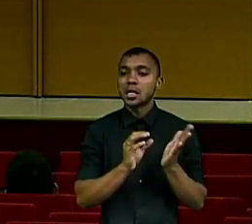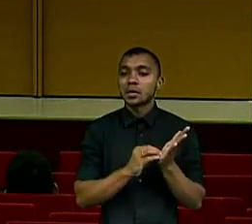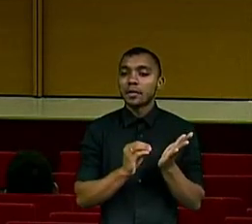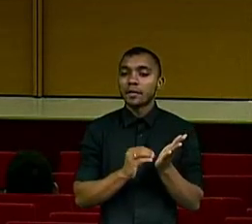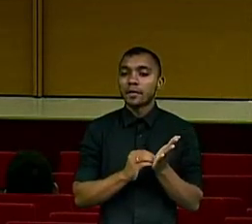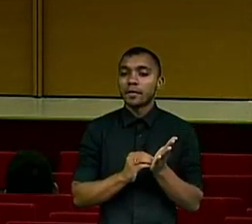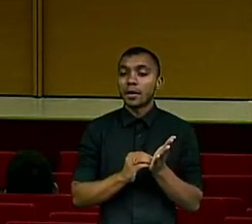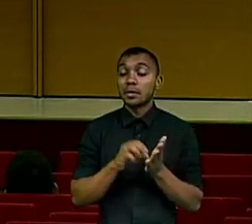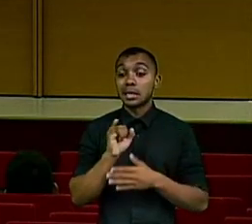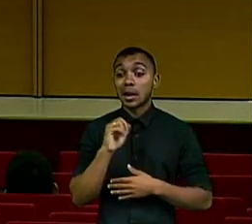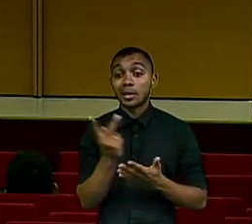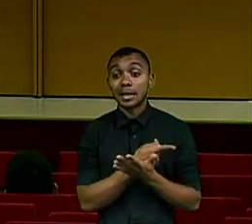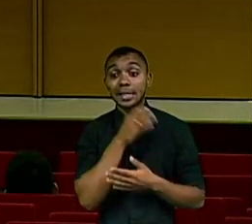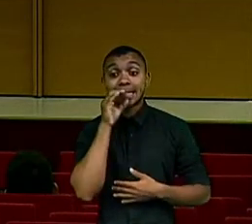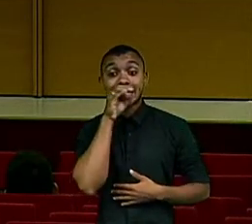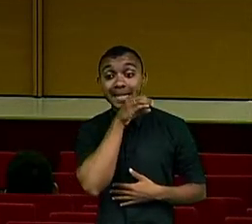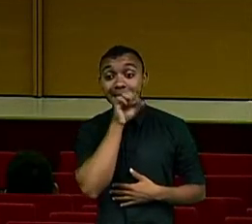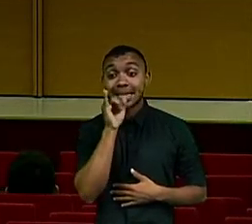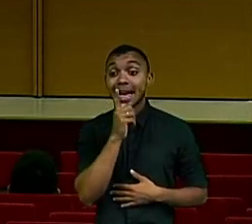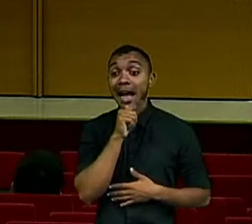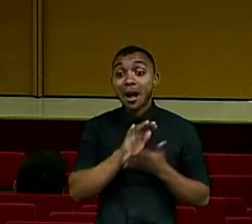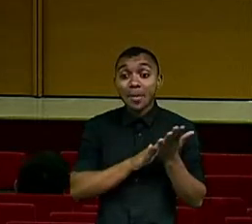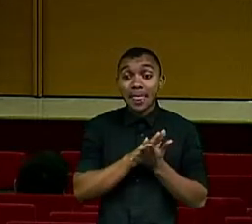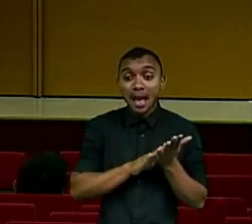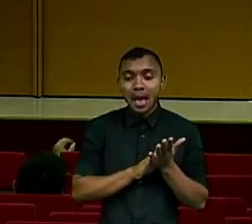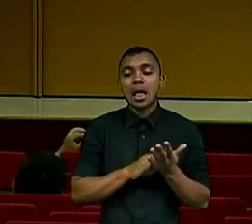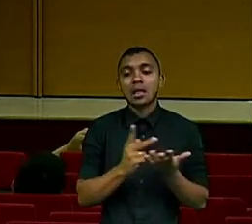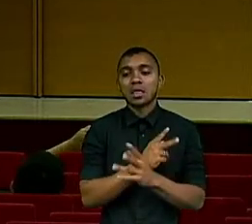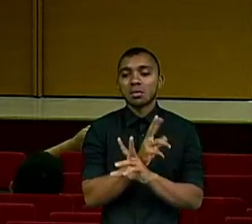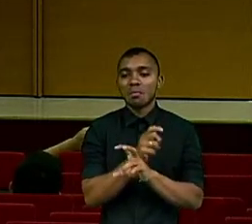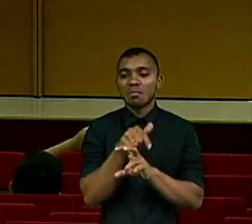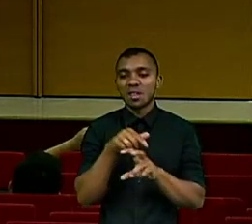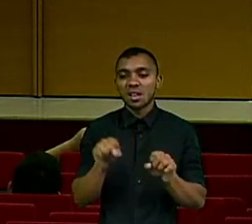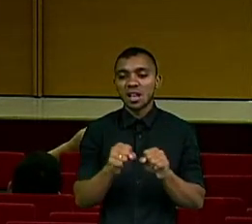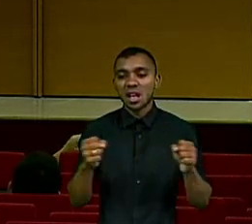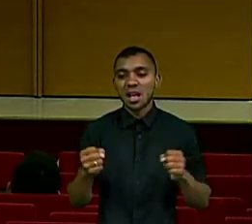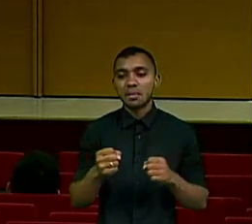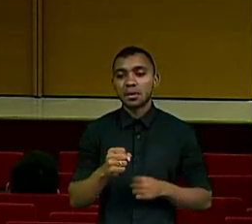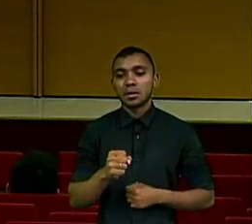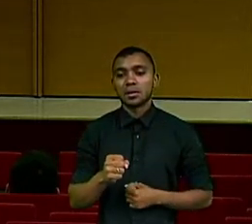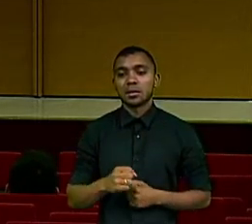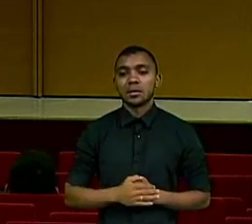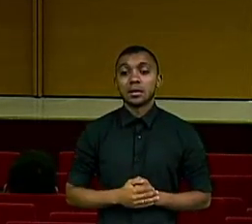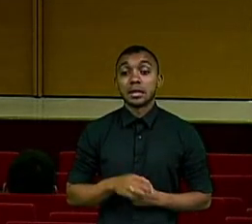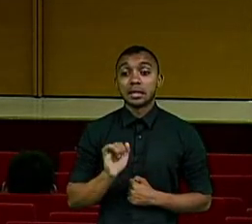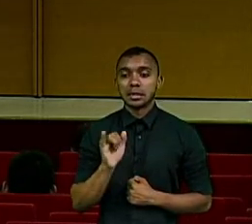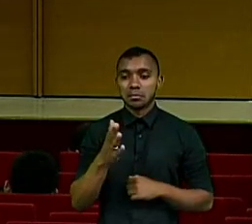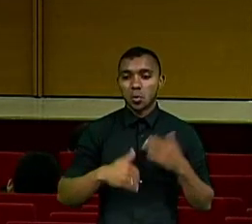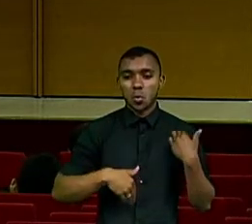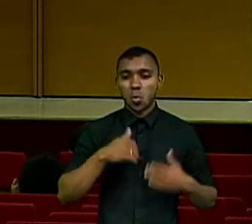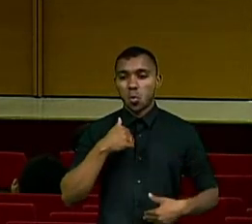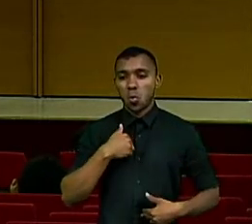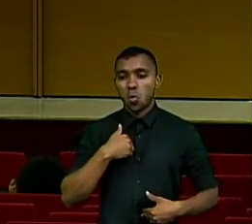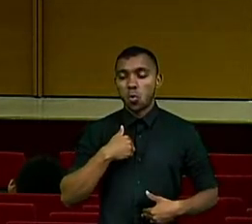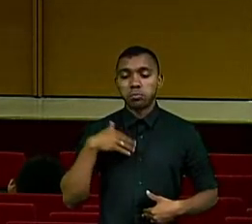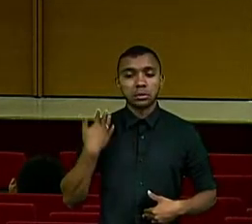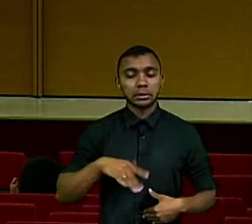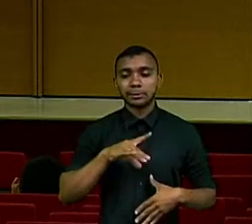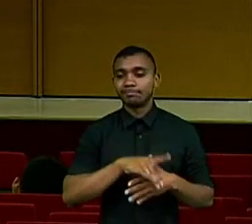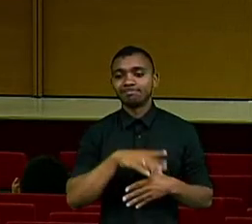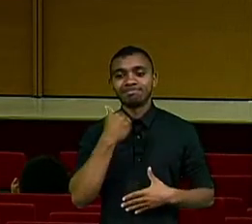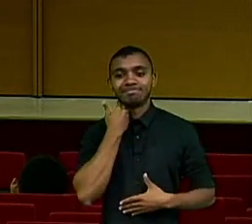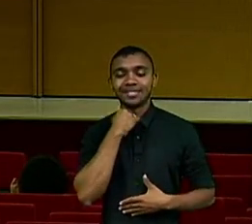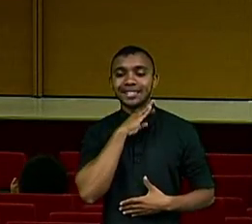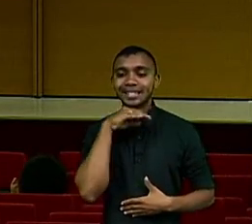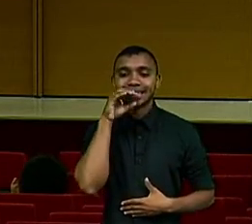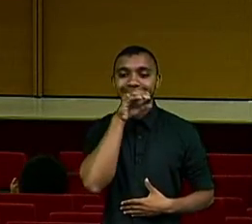ela desnatura se você chega uma febre de 42 graus Celsius